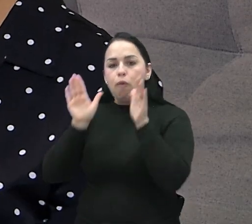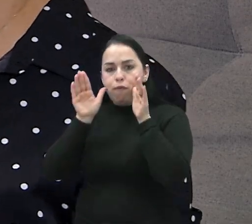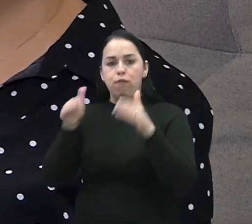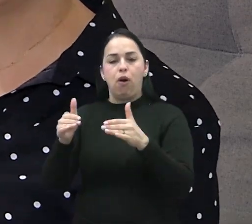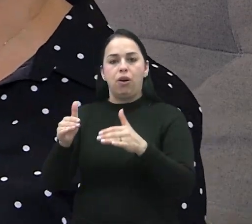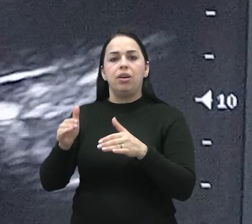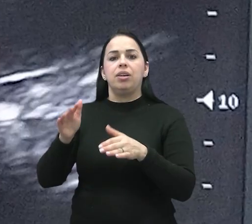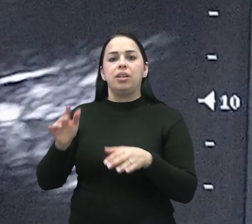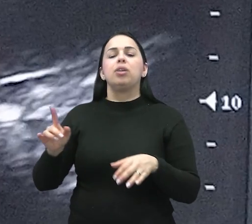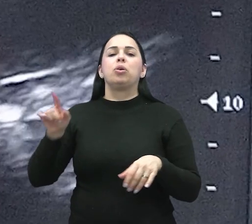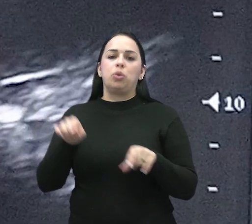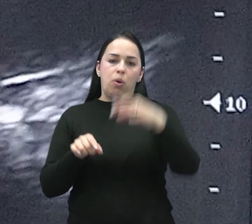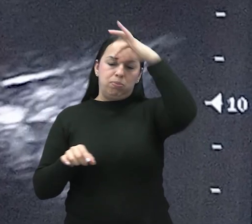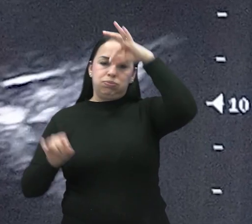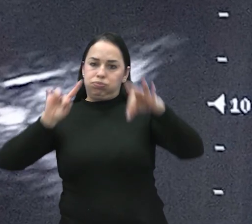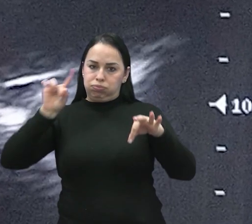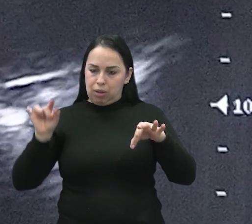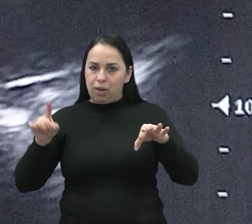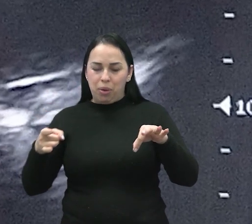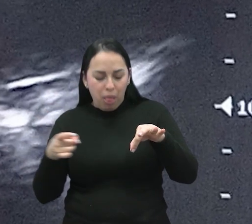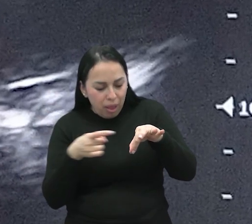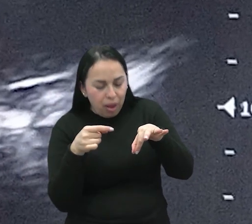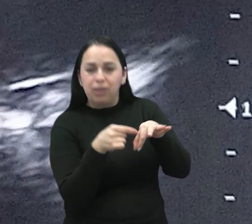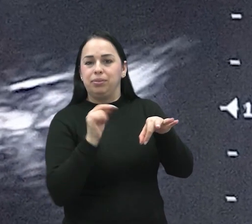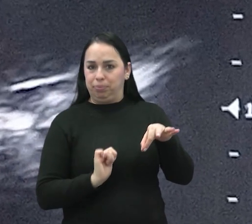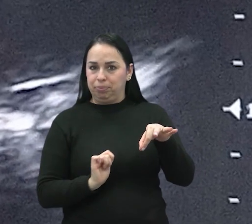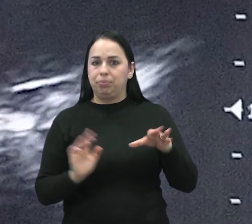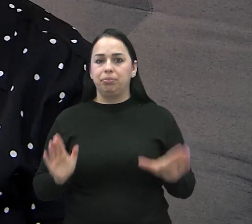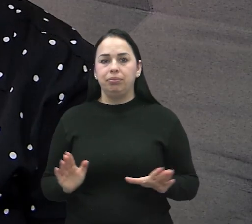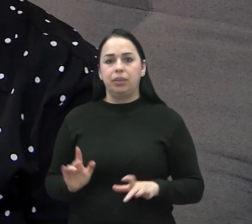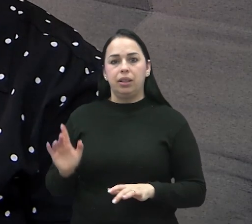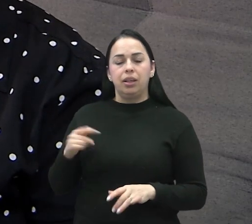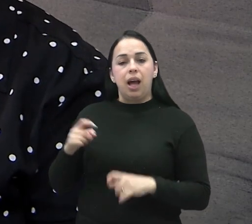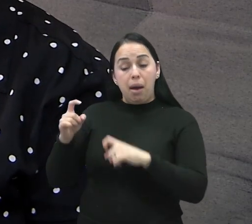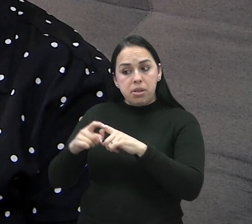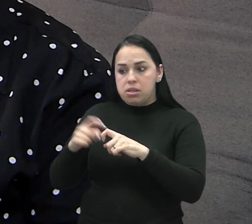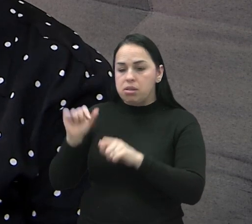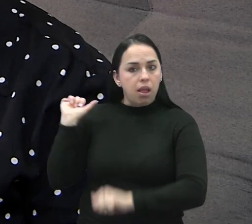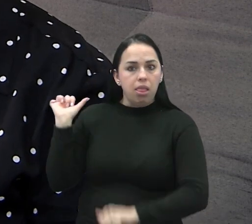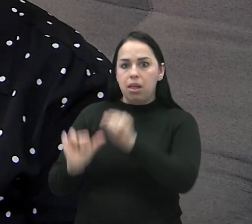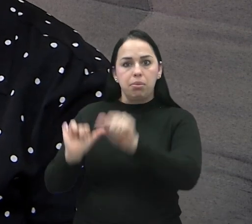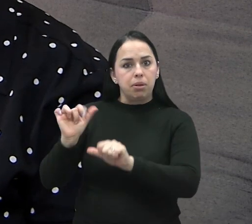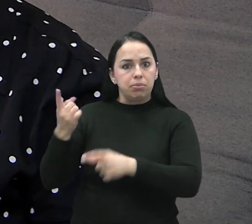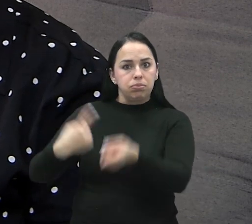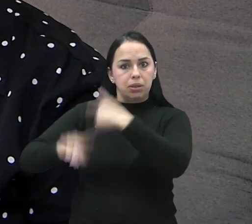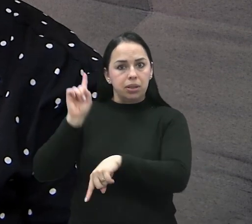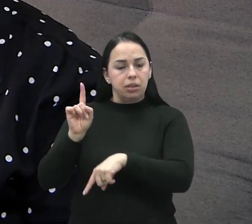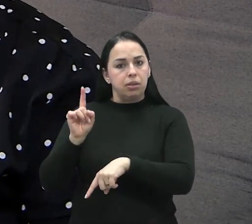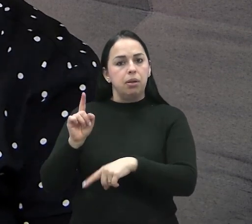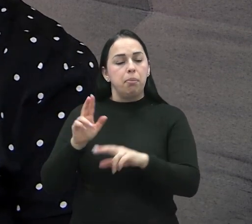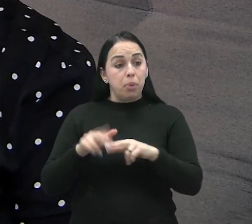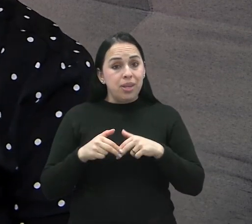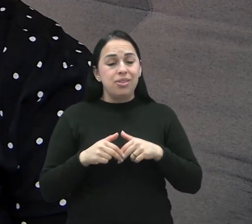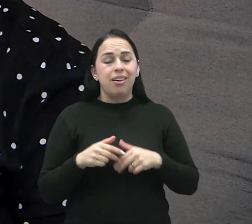médico especializado em reprodução assistida, assim como ela fez. Porque acho que assim, a medicina evoluiu de uma forma que nos